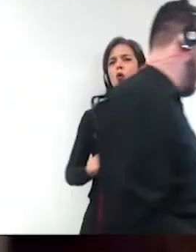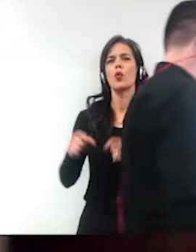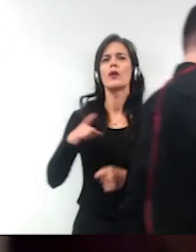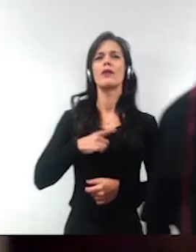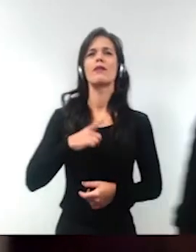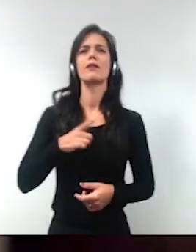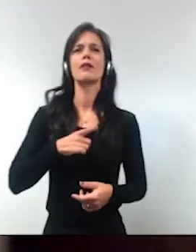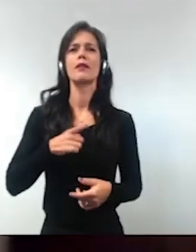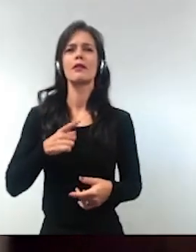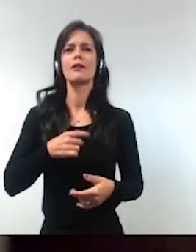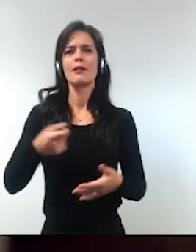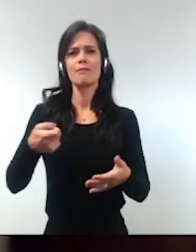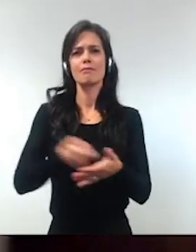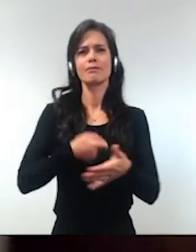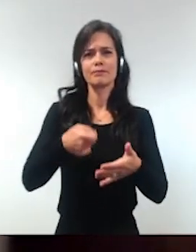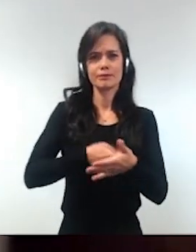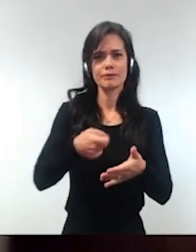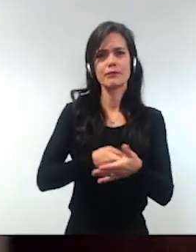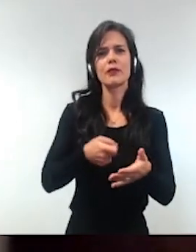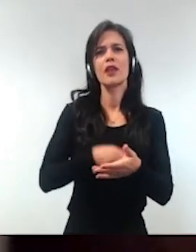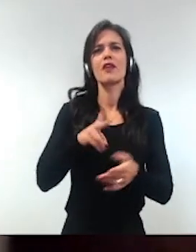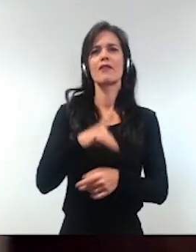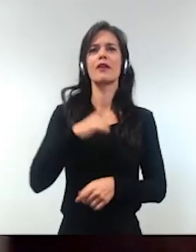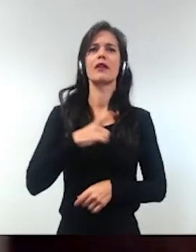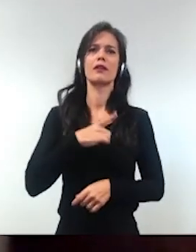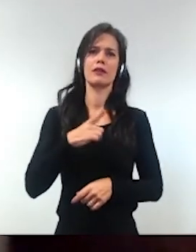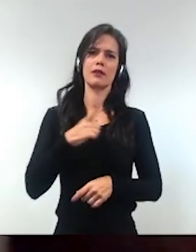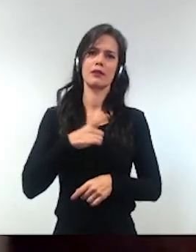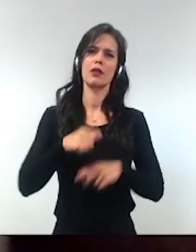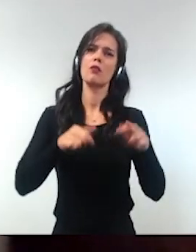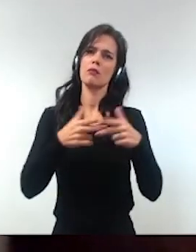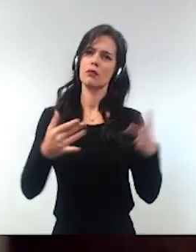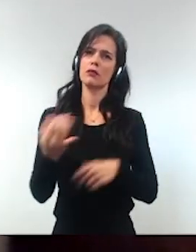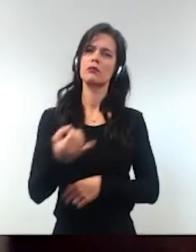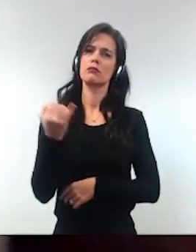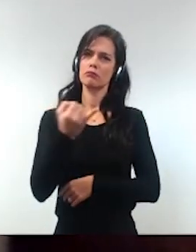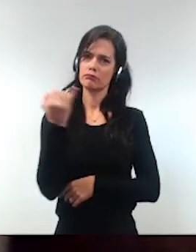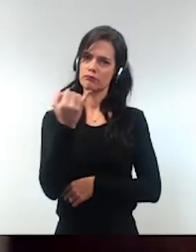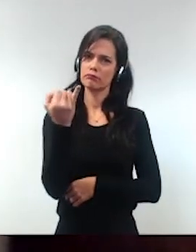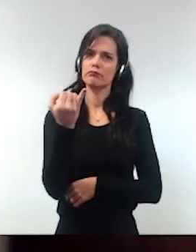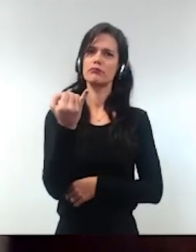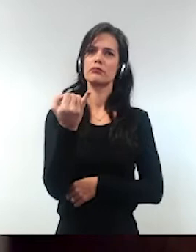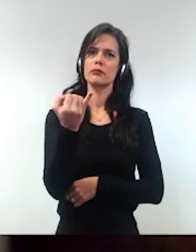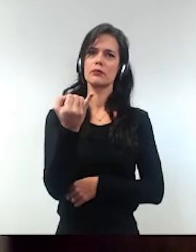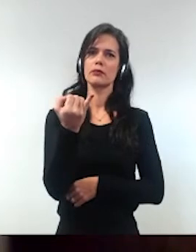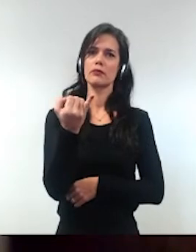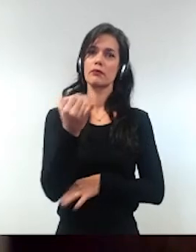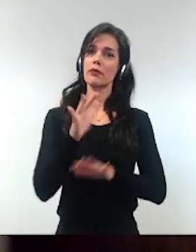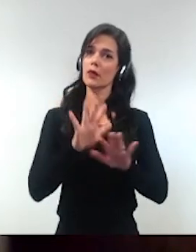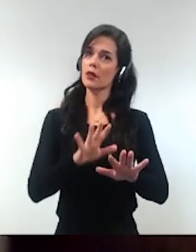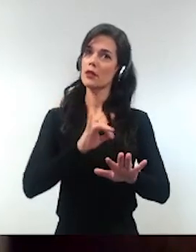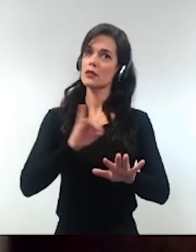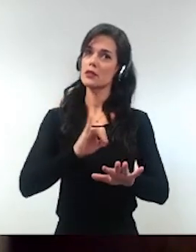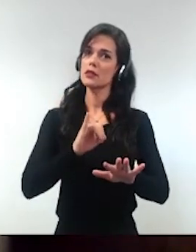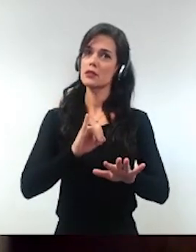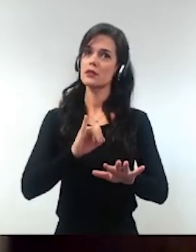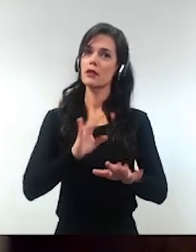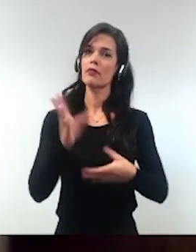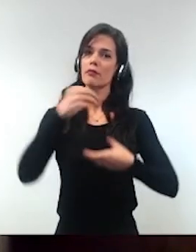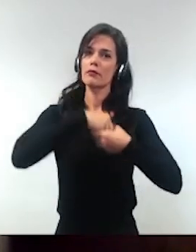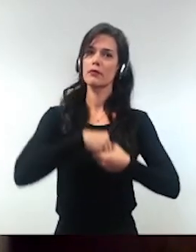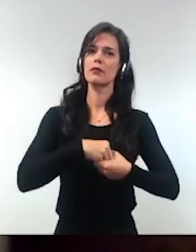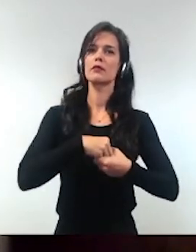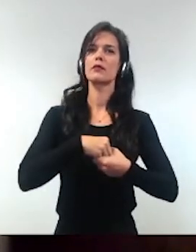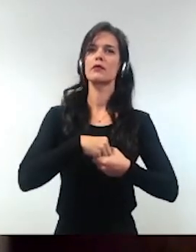resistência e que, por certo, será uma ferramenta importante. Isso se está contemplado dentro